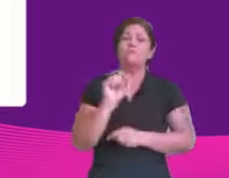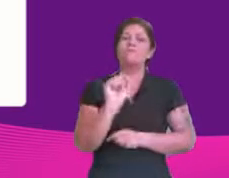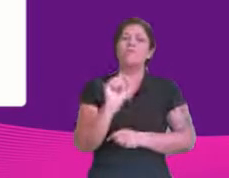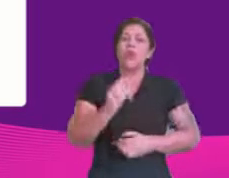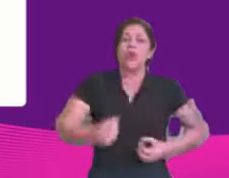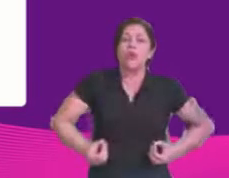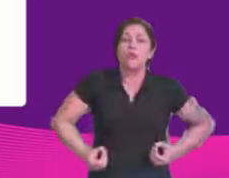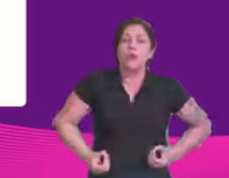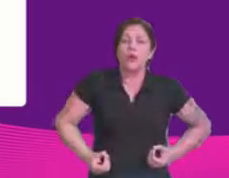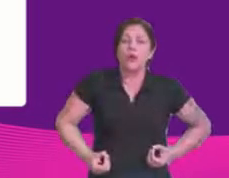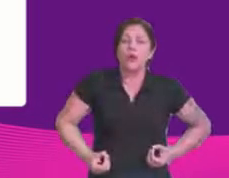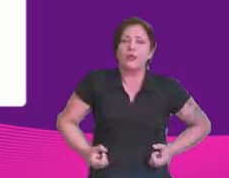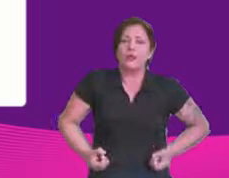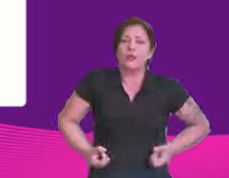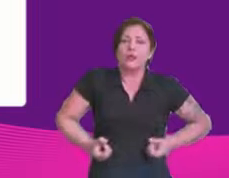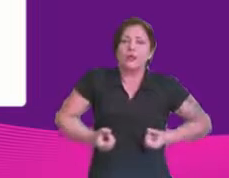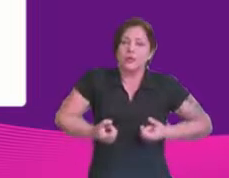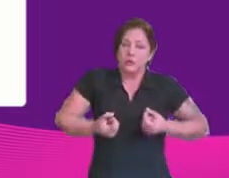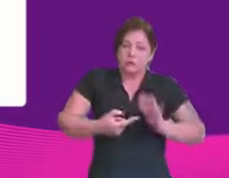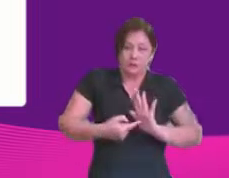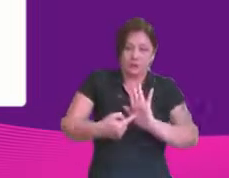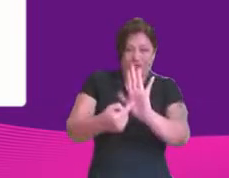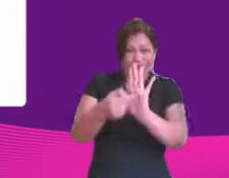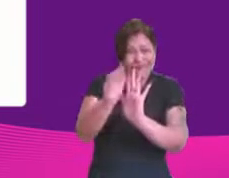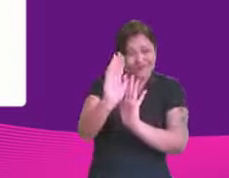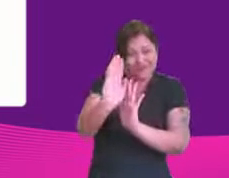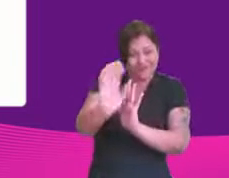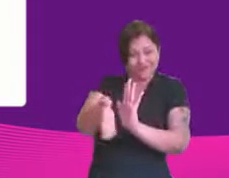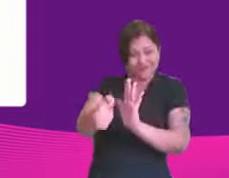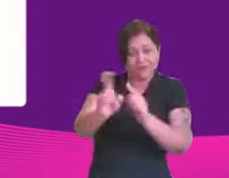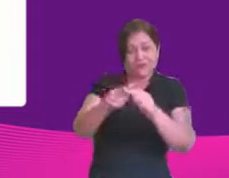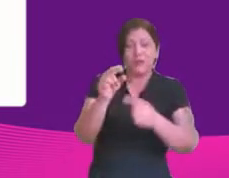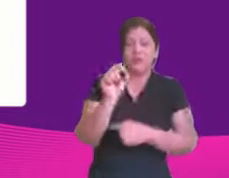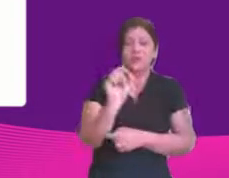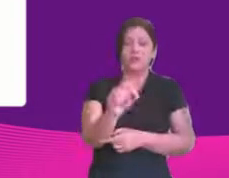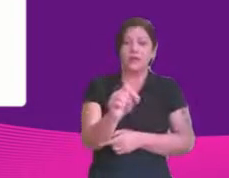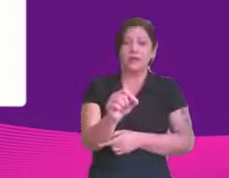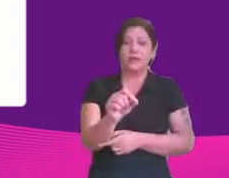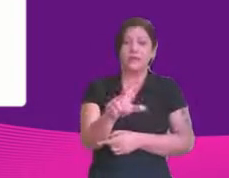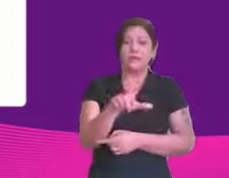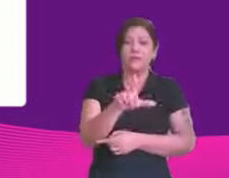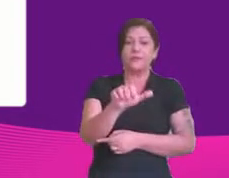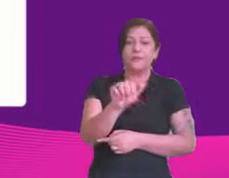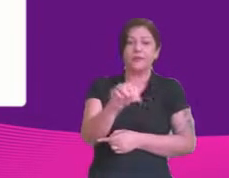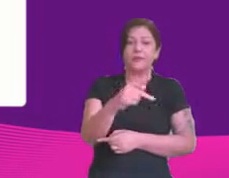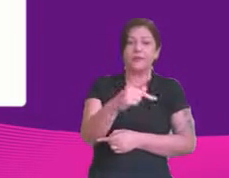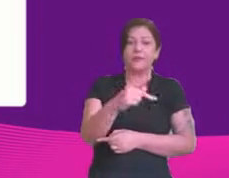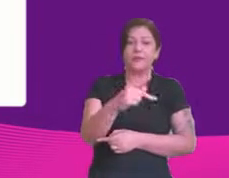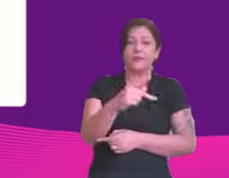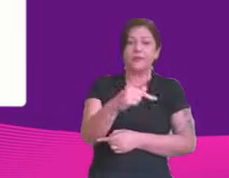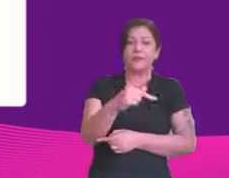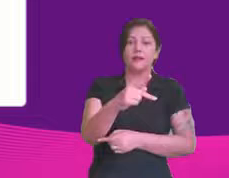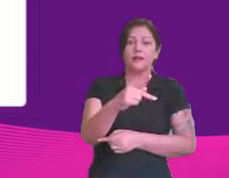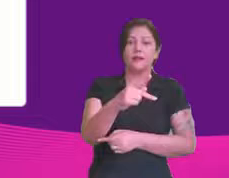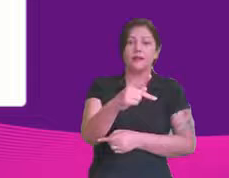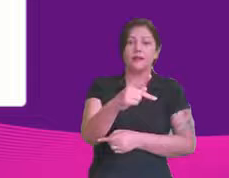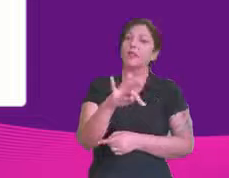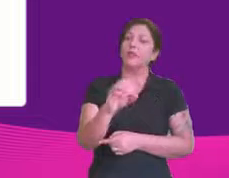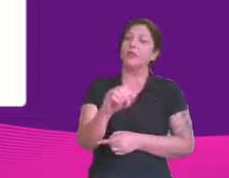com ascite, e aí foi submetida a uma laparotomia para biópsia